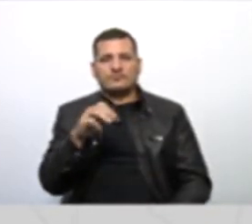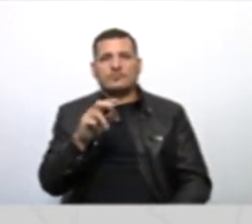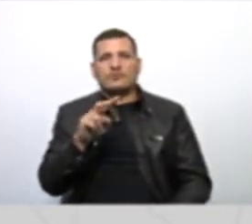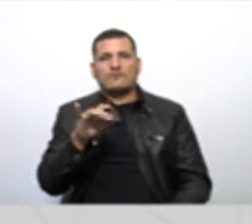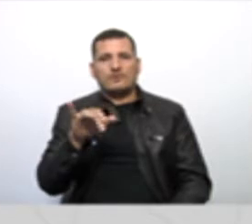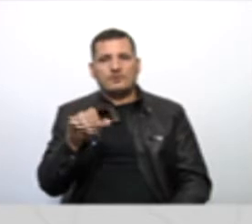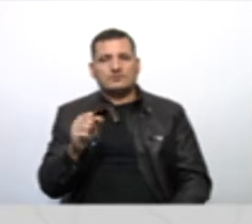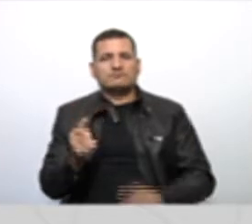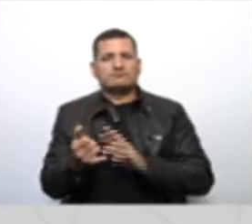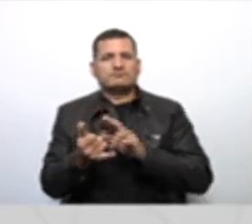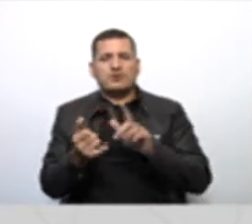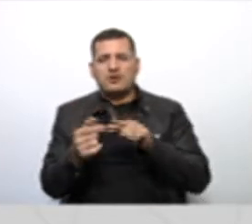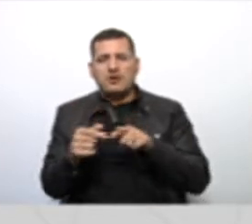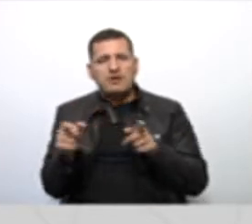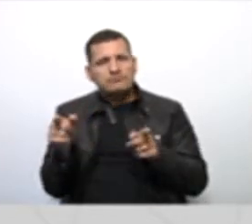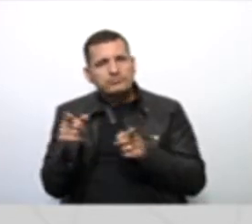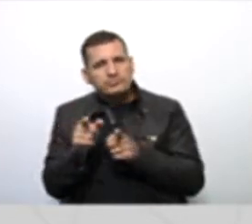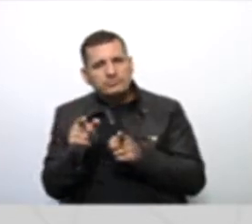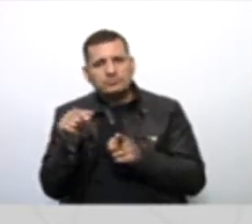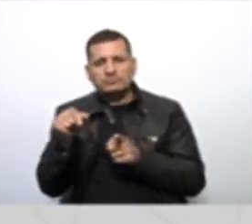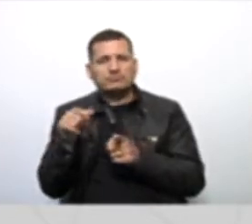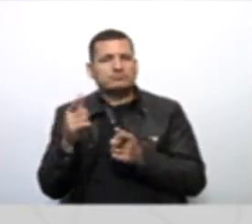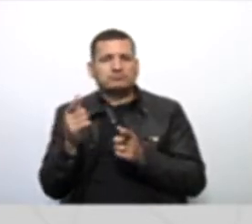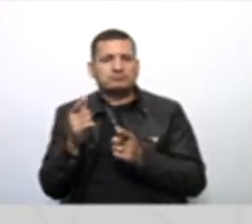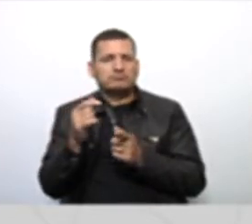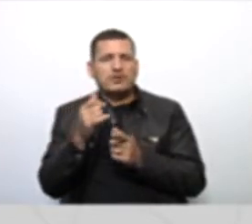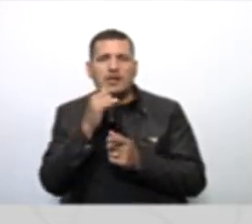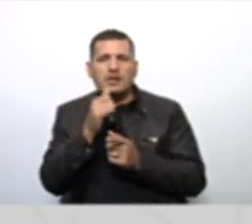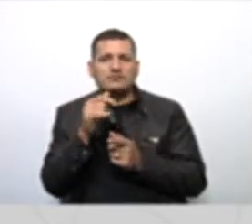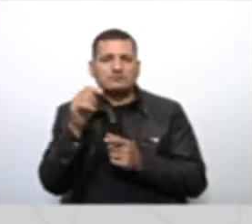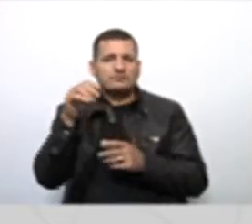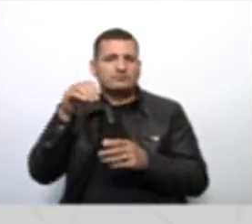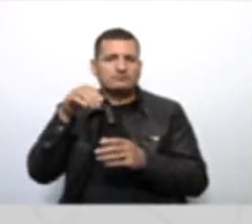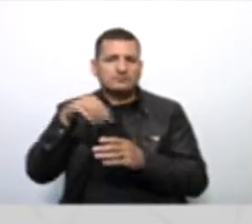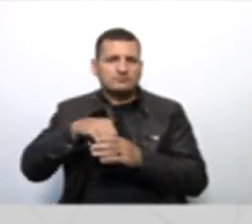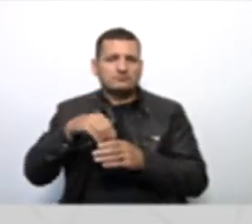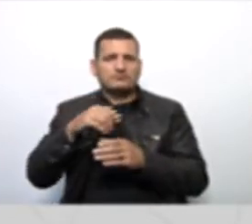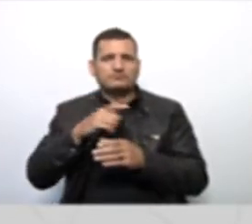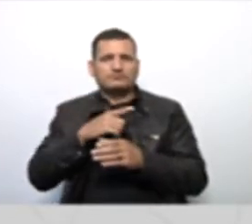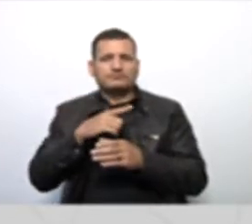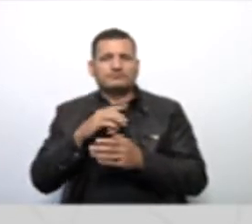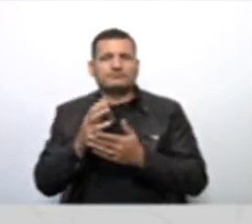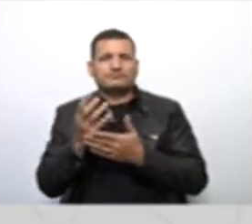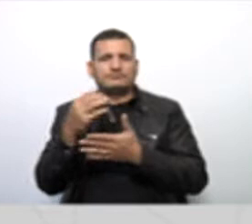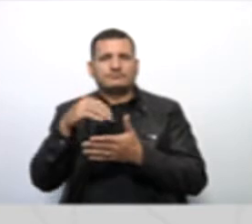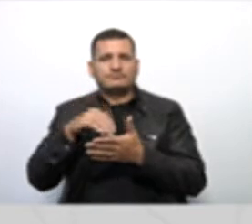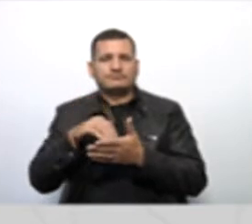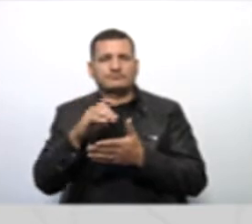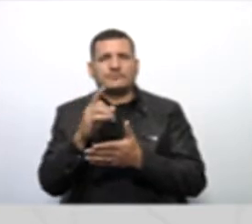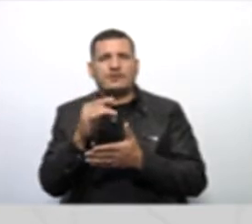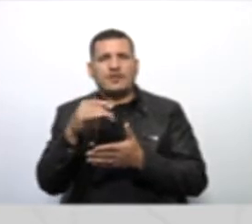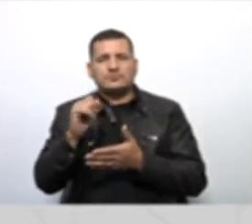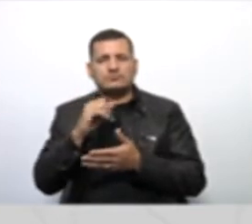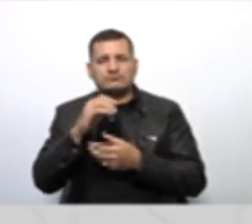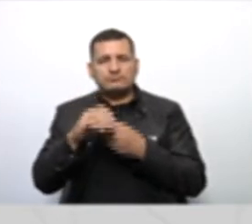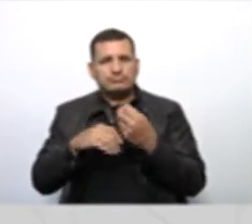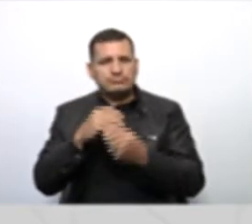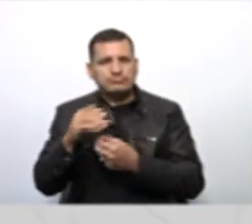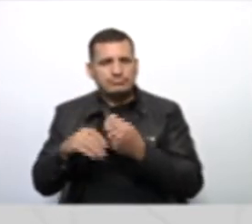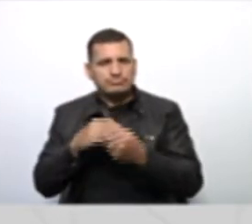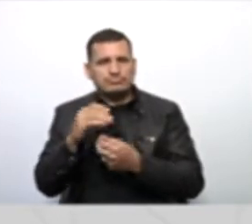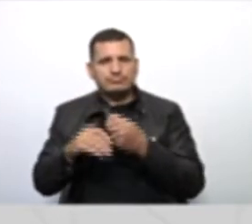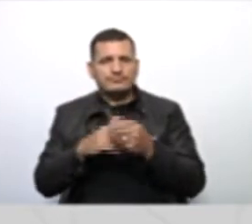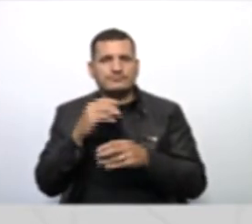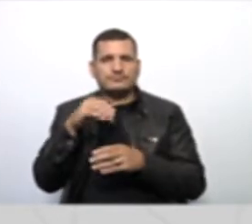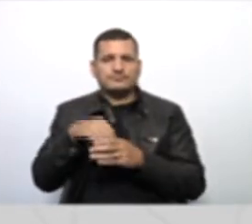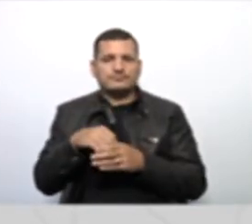São pequenos aparelhos eletrônicos que processam dados. Ó, são pequenos aparelhos eletrônicos que